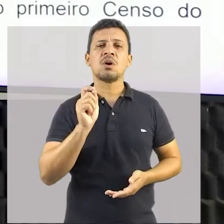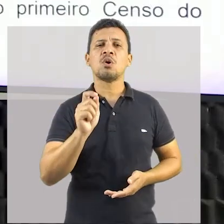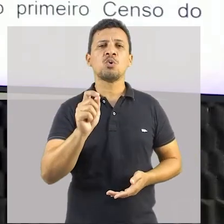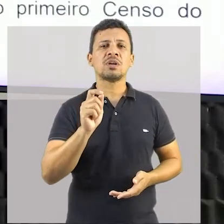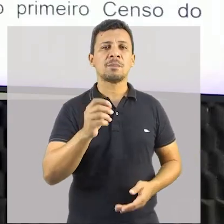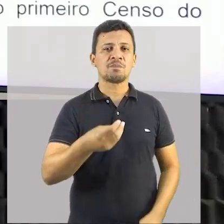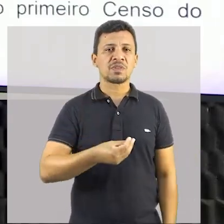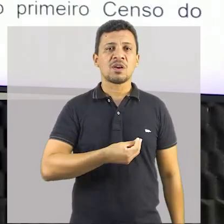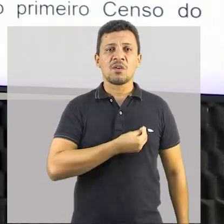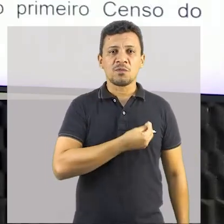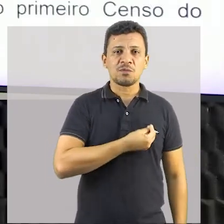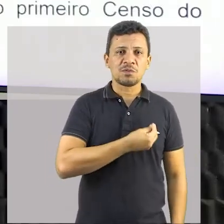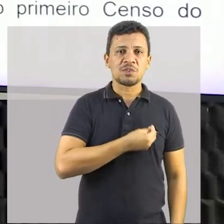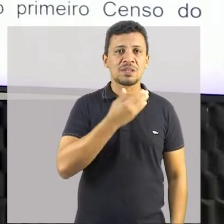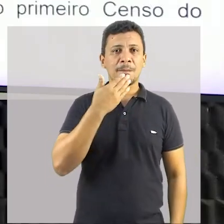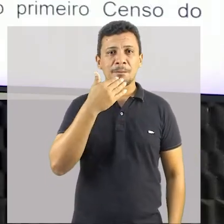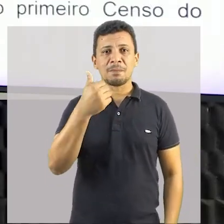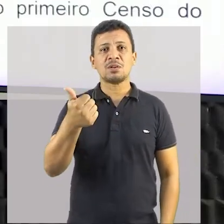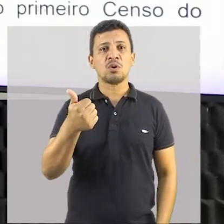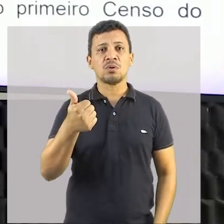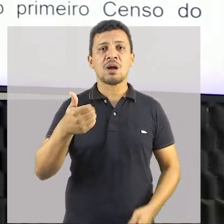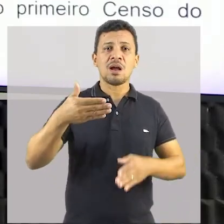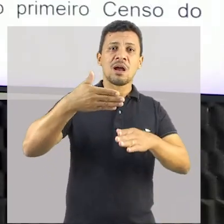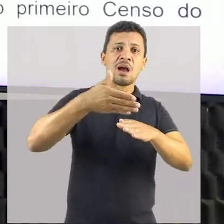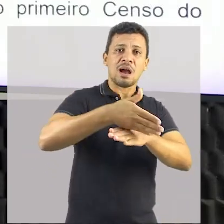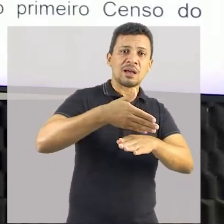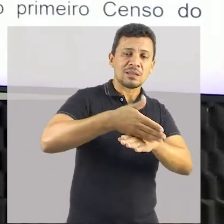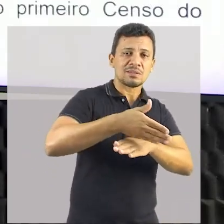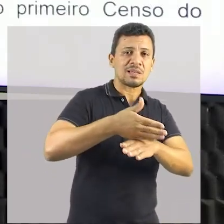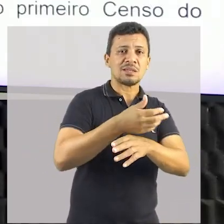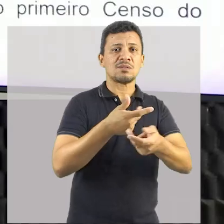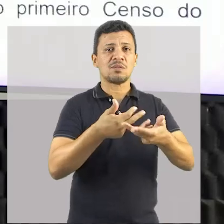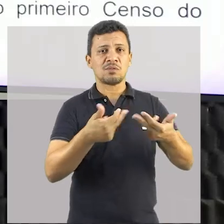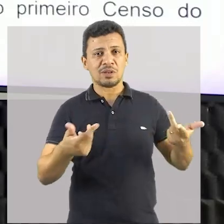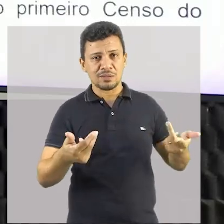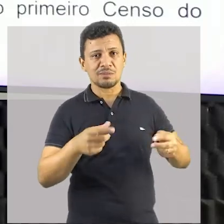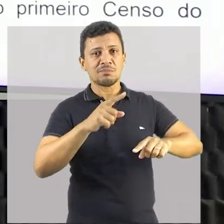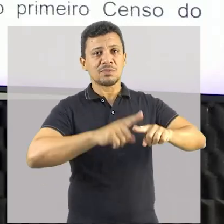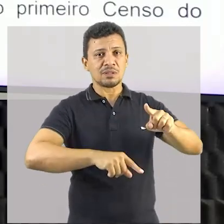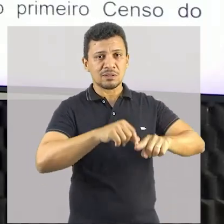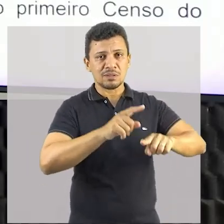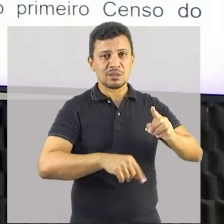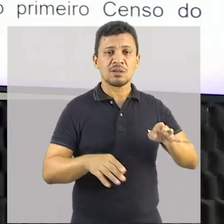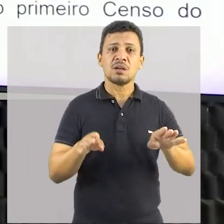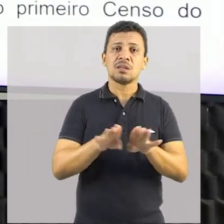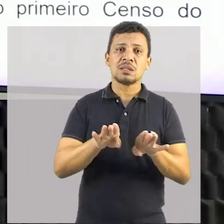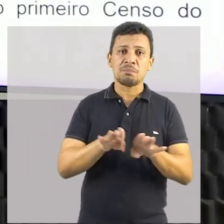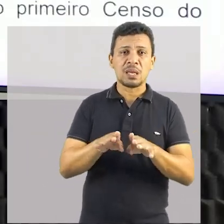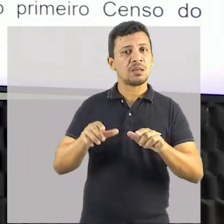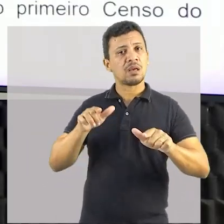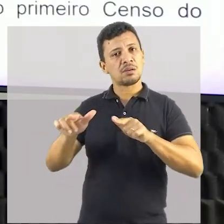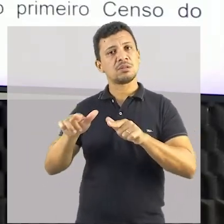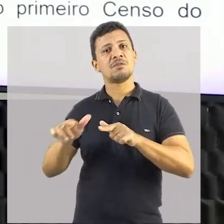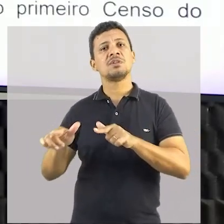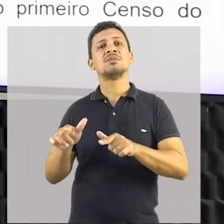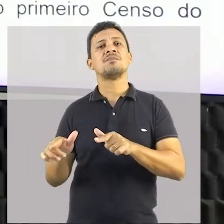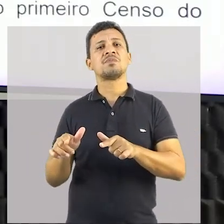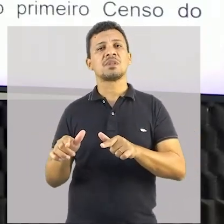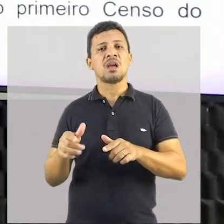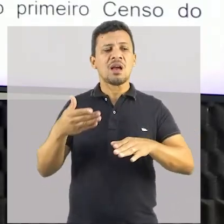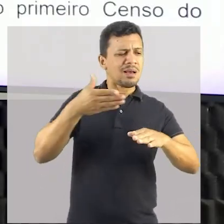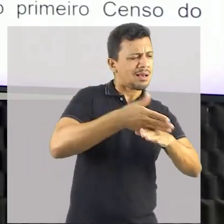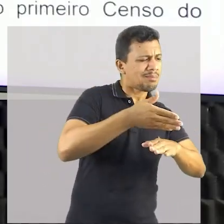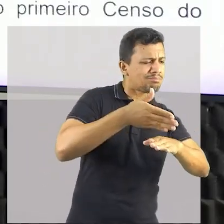vivência, um acesso diferenciado aos bens, às mercadorias e, evidentemente, aos serviços. E quanto mais